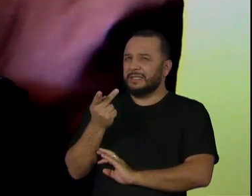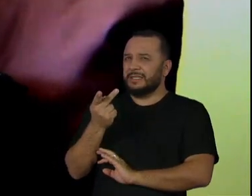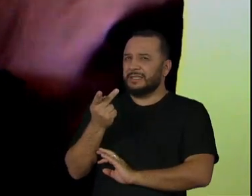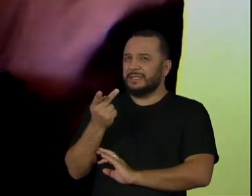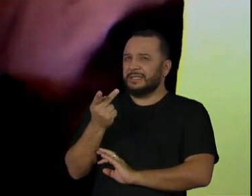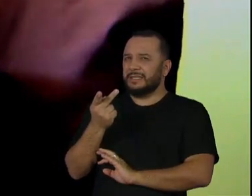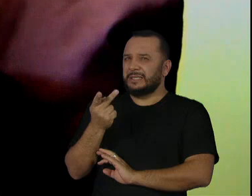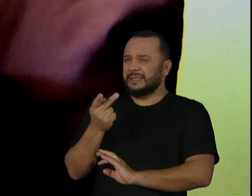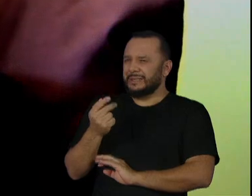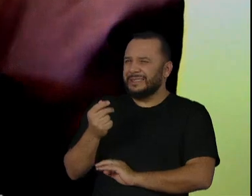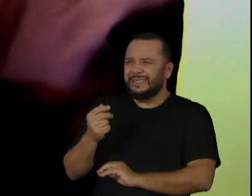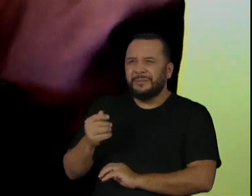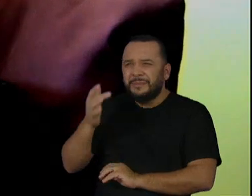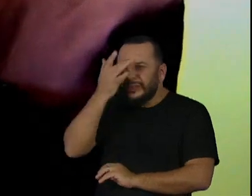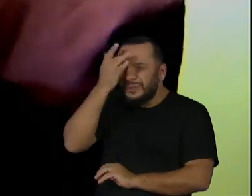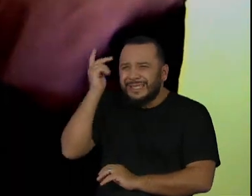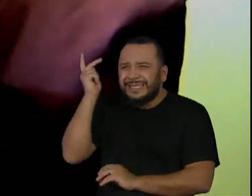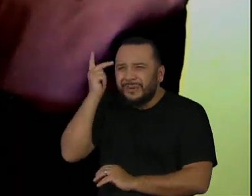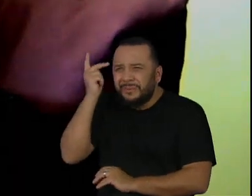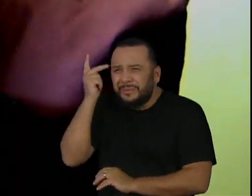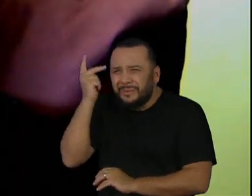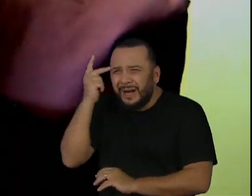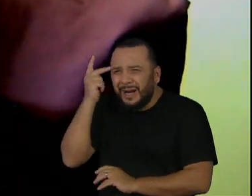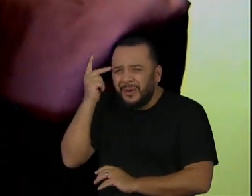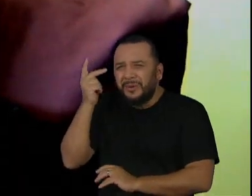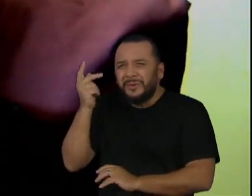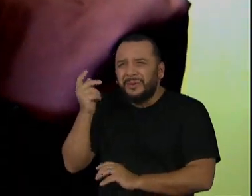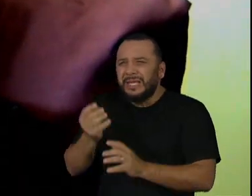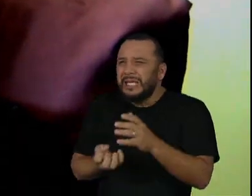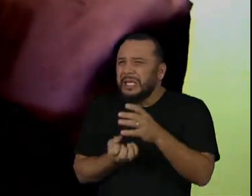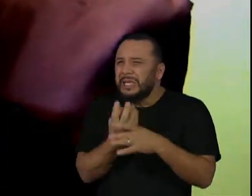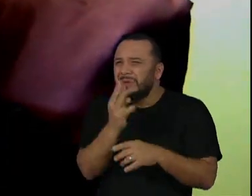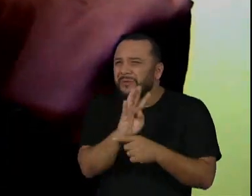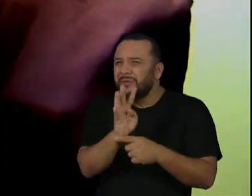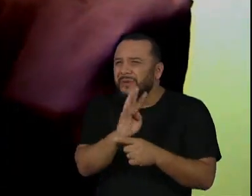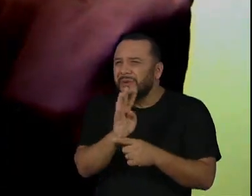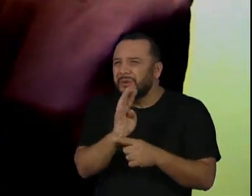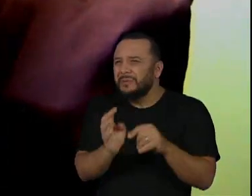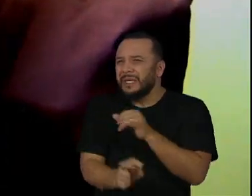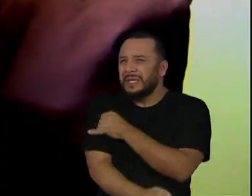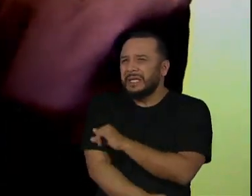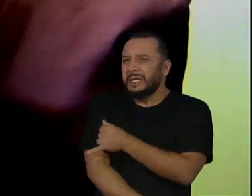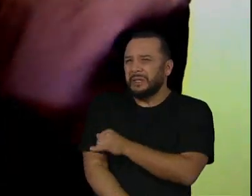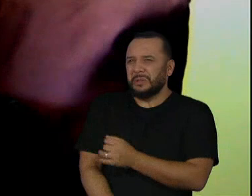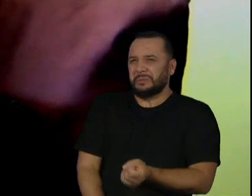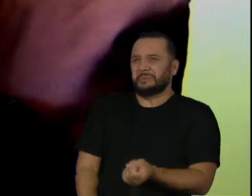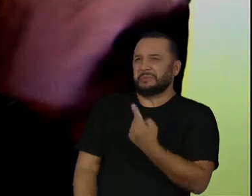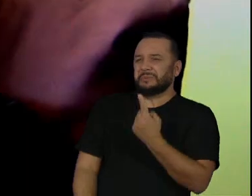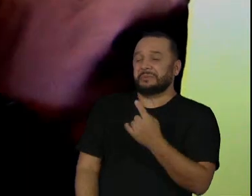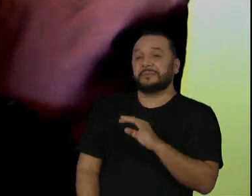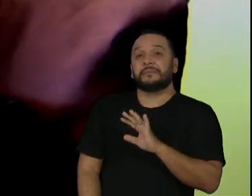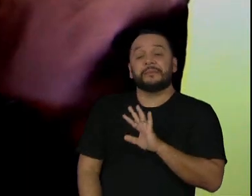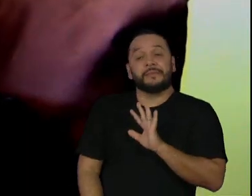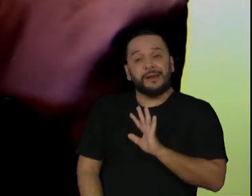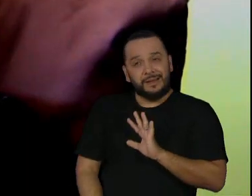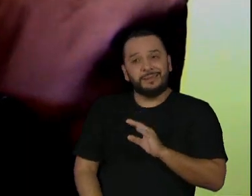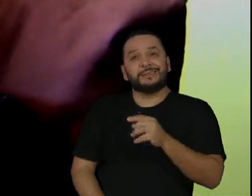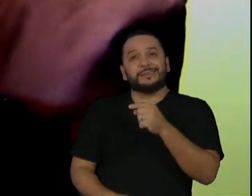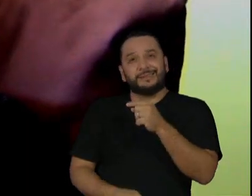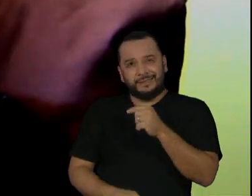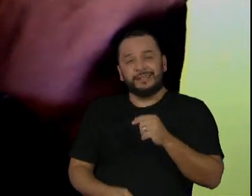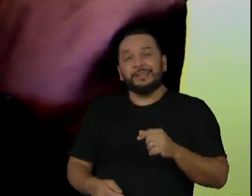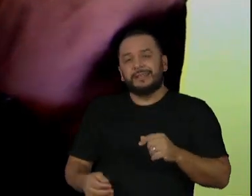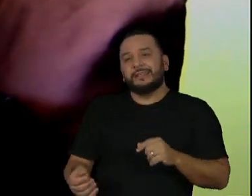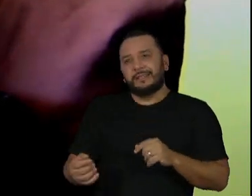um paulista que fez um filme sobre o Rio, muito negativamente, mas ele acabou vendo o